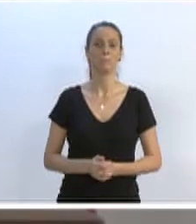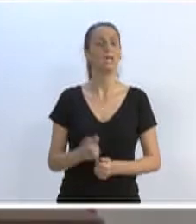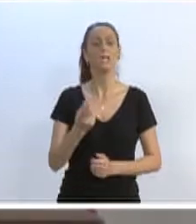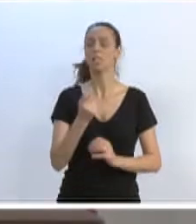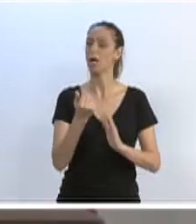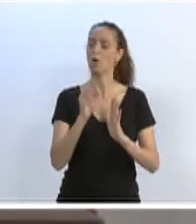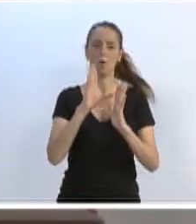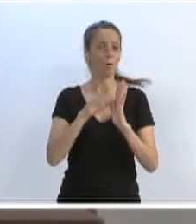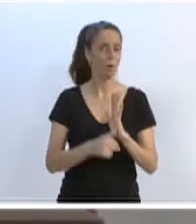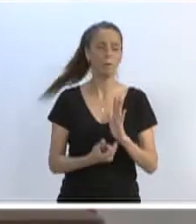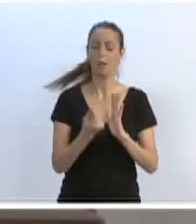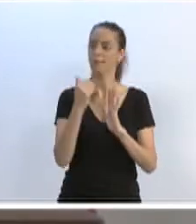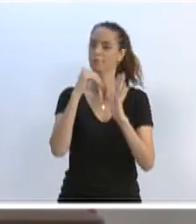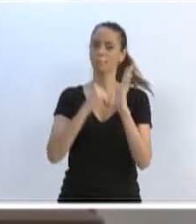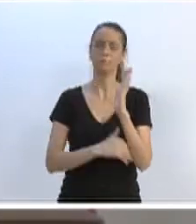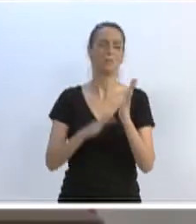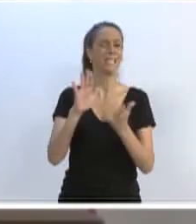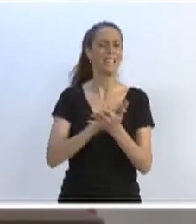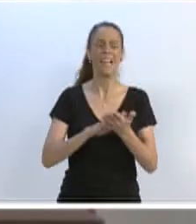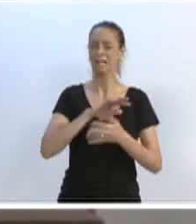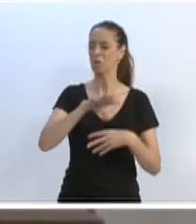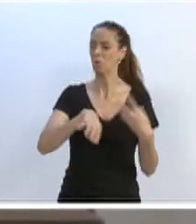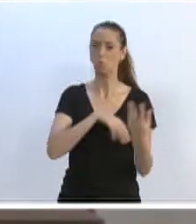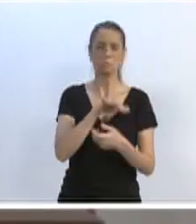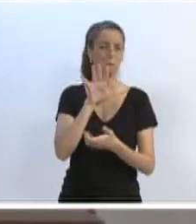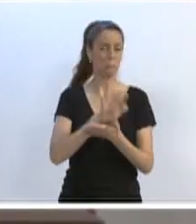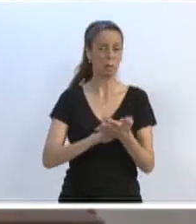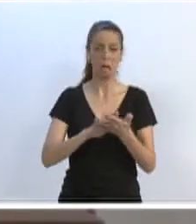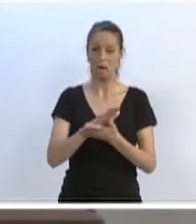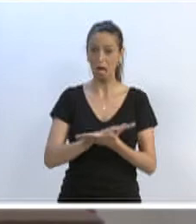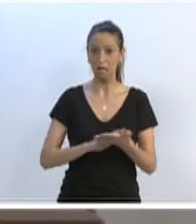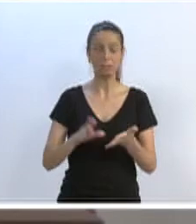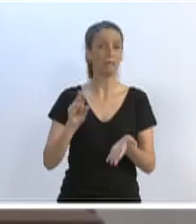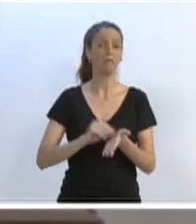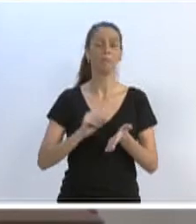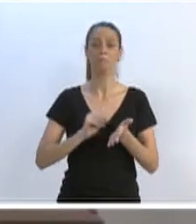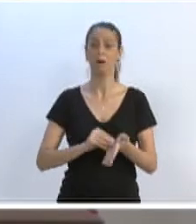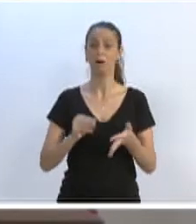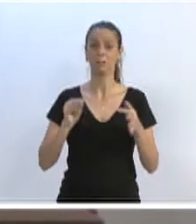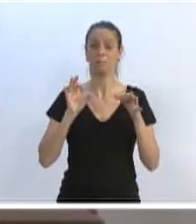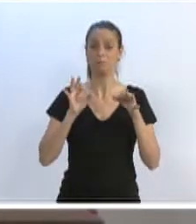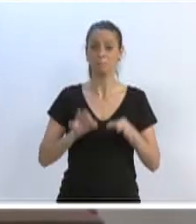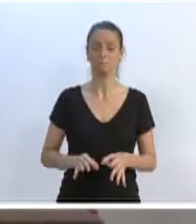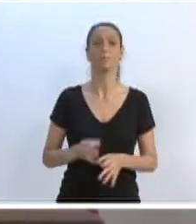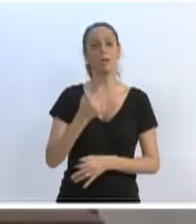não está envolvido em rolo, em falcatrua, em confusão, principalmente com desonestidade. É isso que eu peço